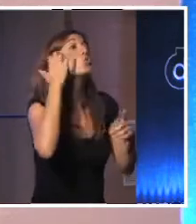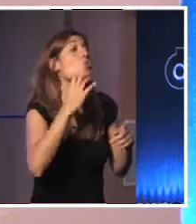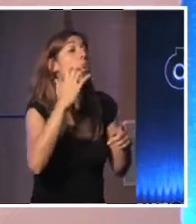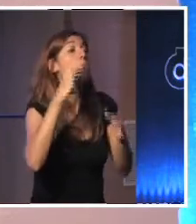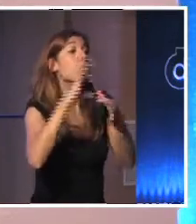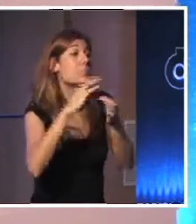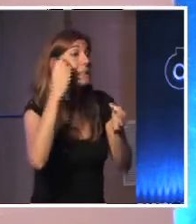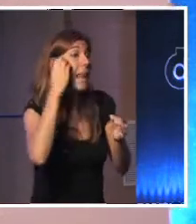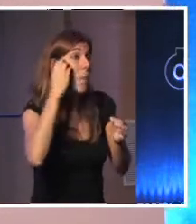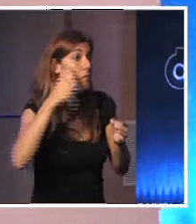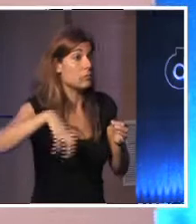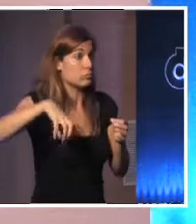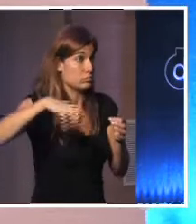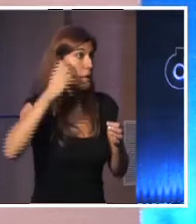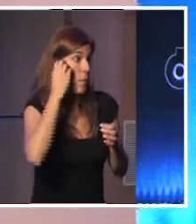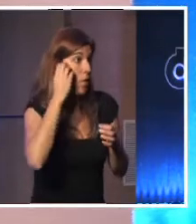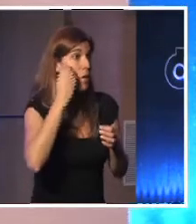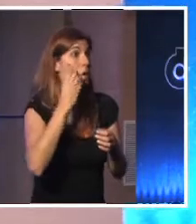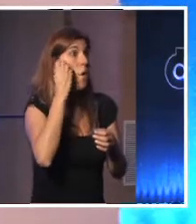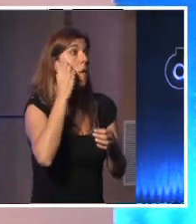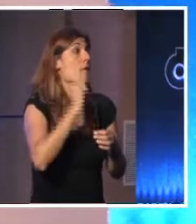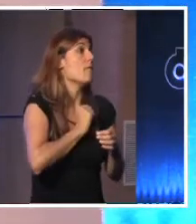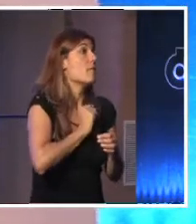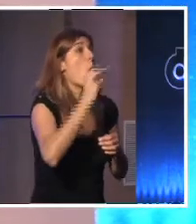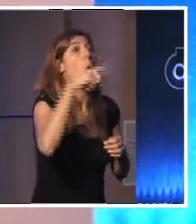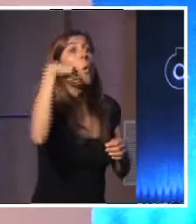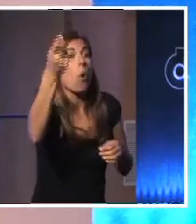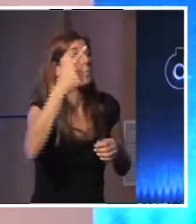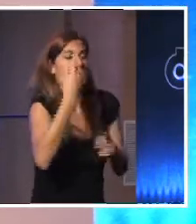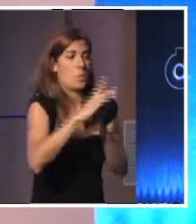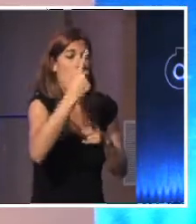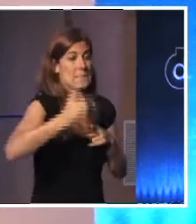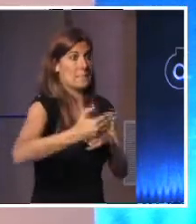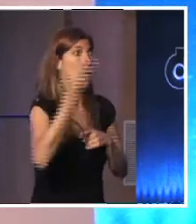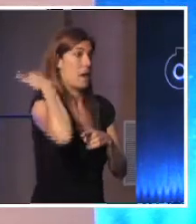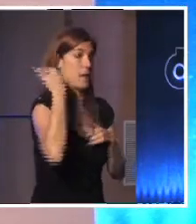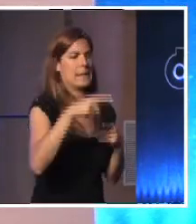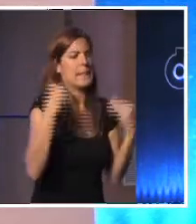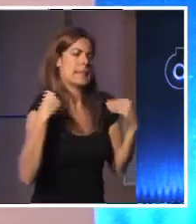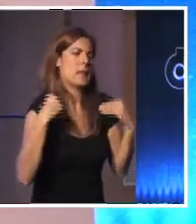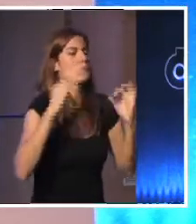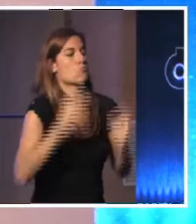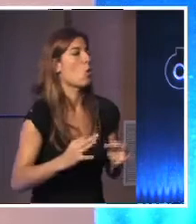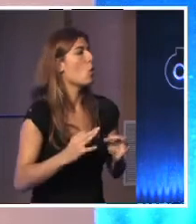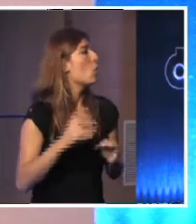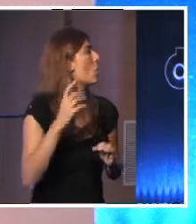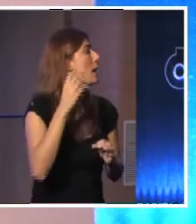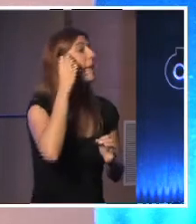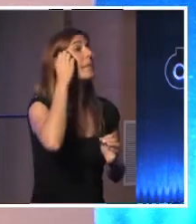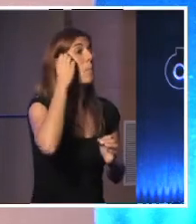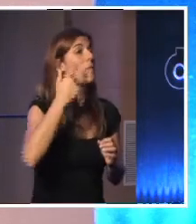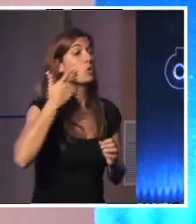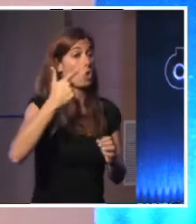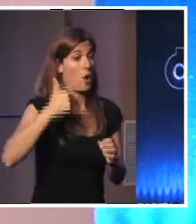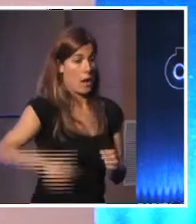telemóvel, que não o que usamos, e há uma semana atrás, depois de um treino, o telemóvel tocou